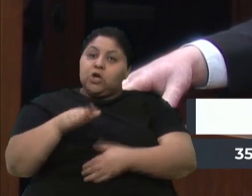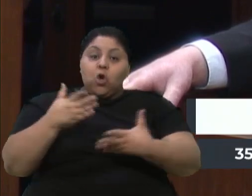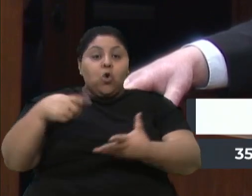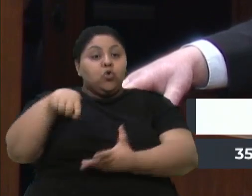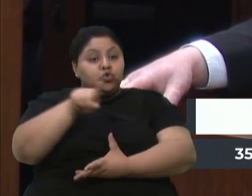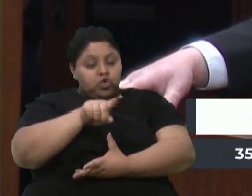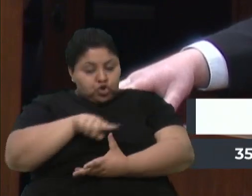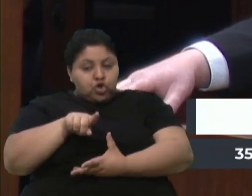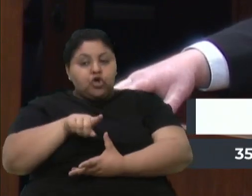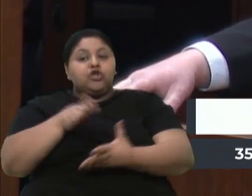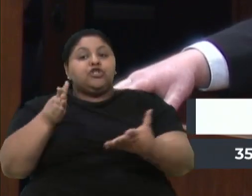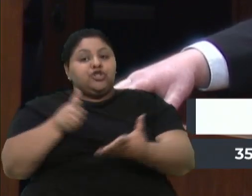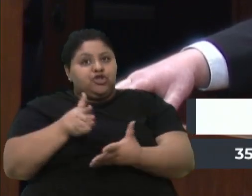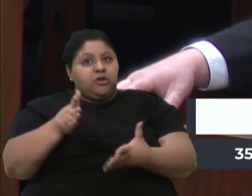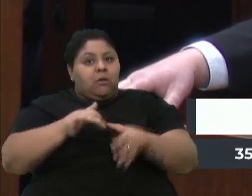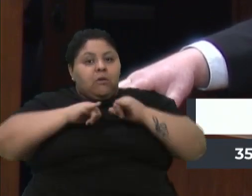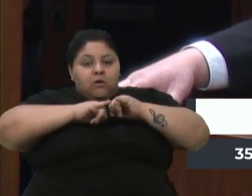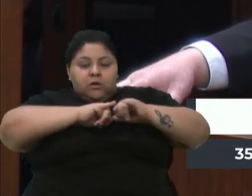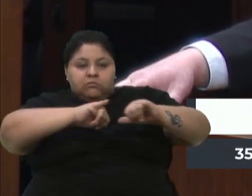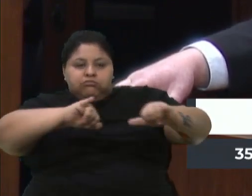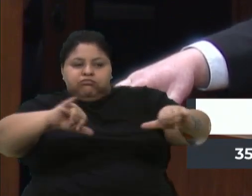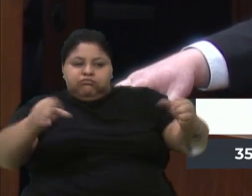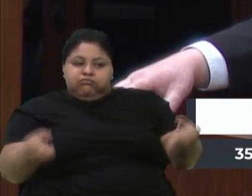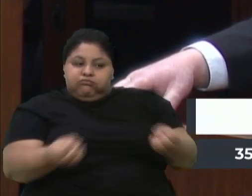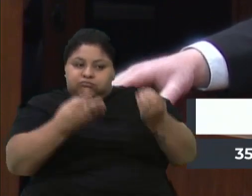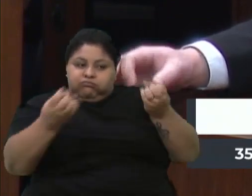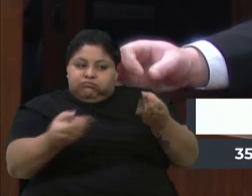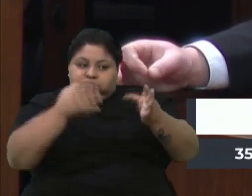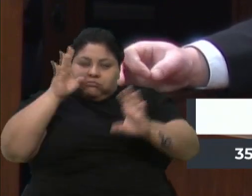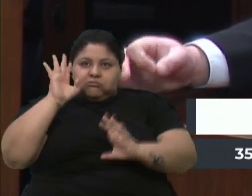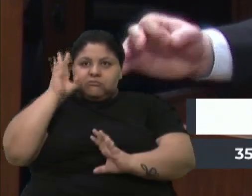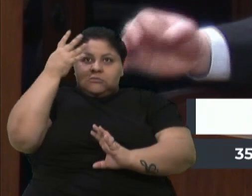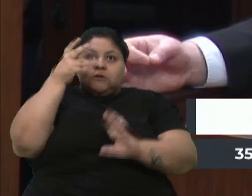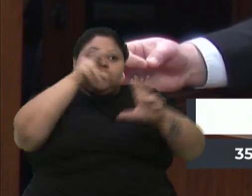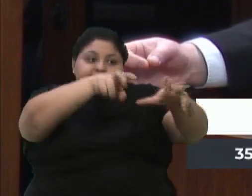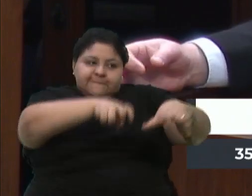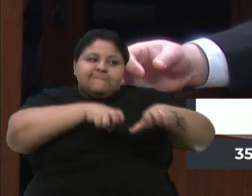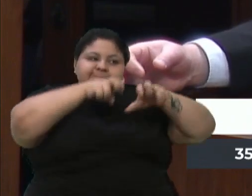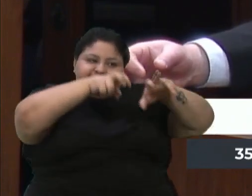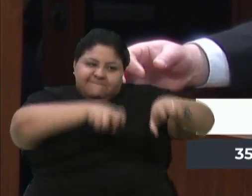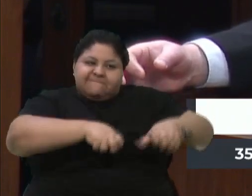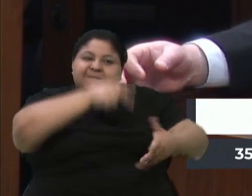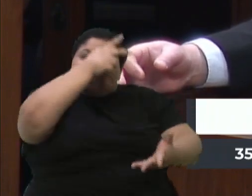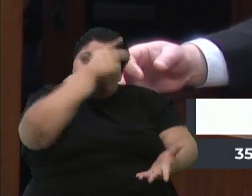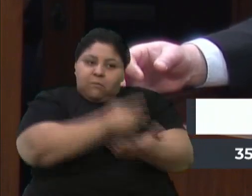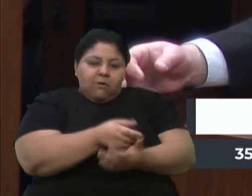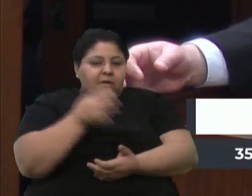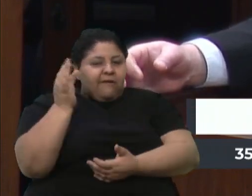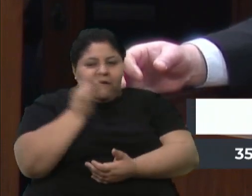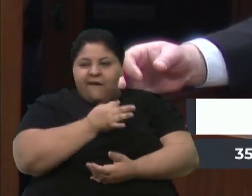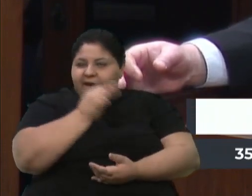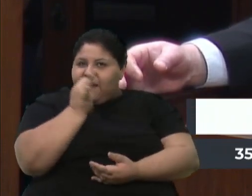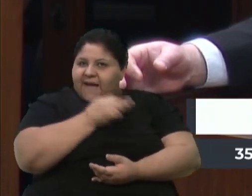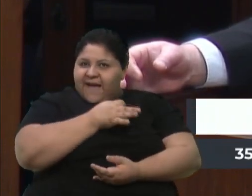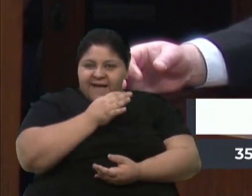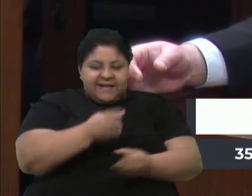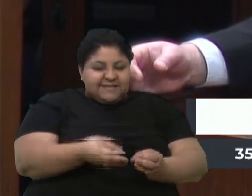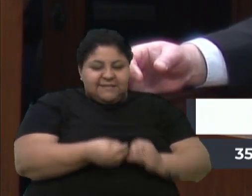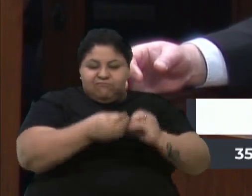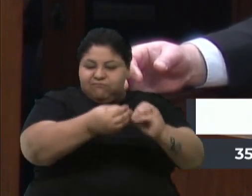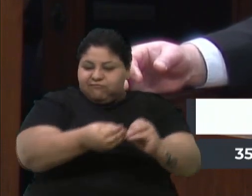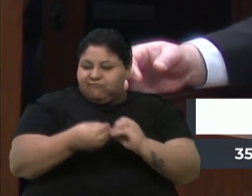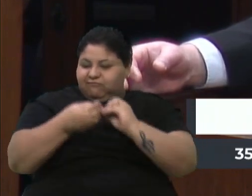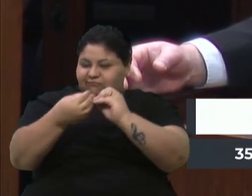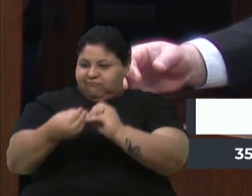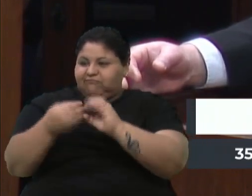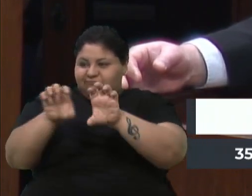já estamos divulgando os eventos que acontecem no interior, que são um produto fantástico, onde são servidos pela comunidade,